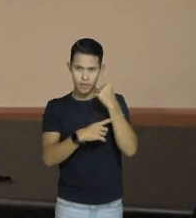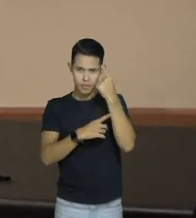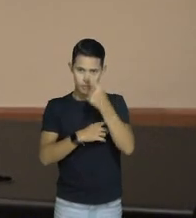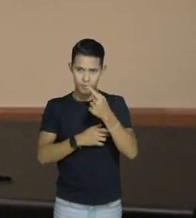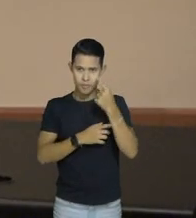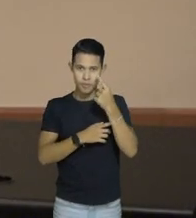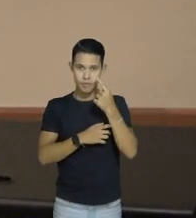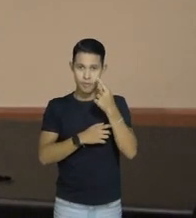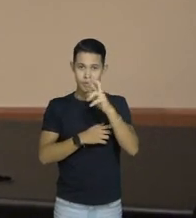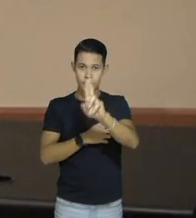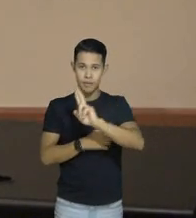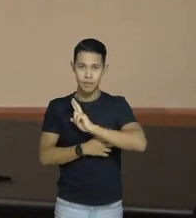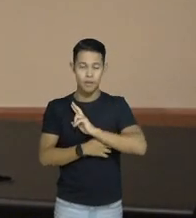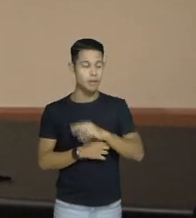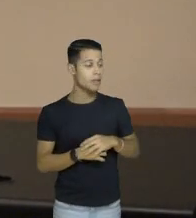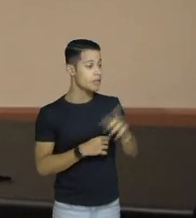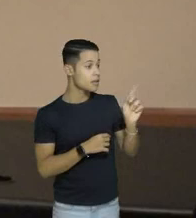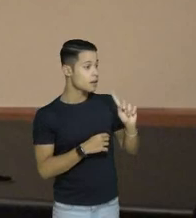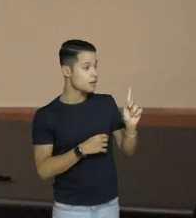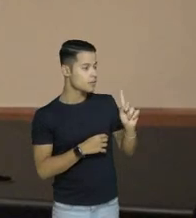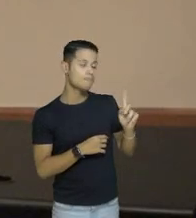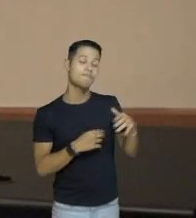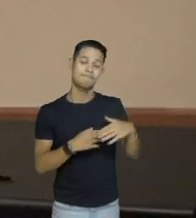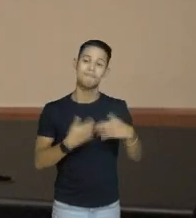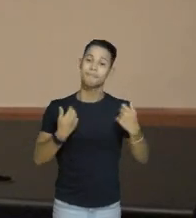Precisamos saber como está essa visão.